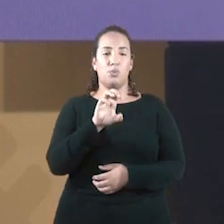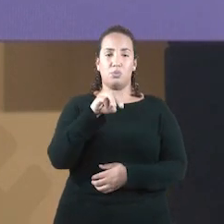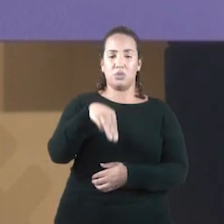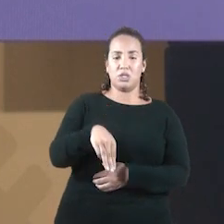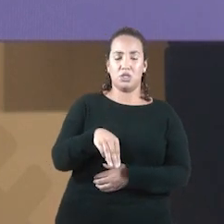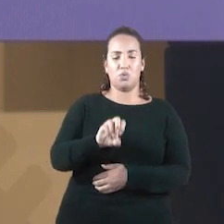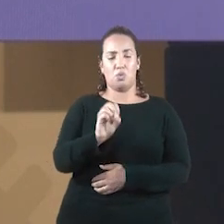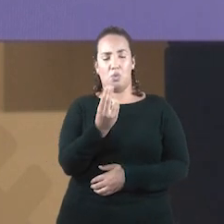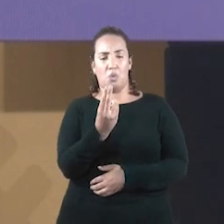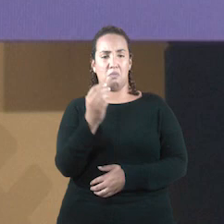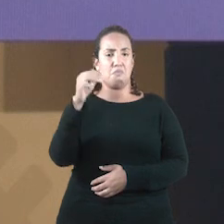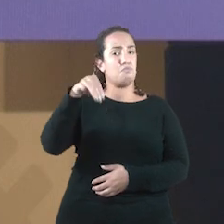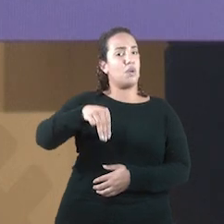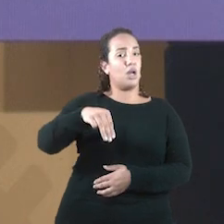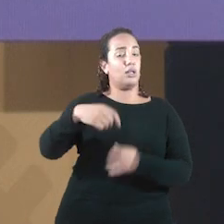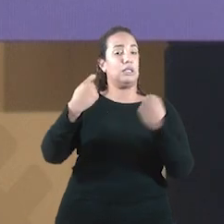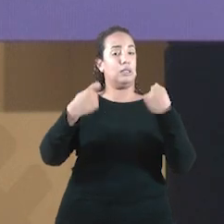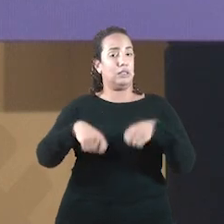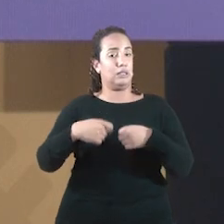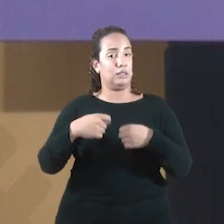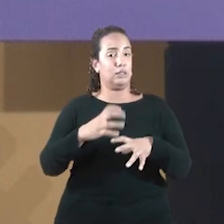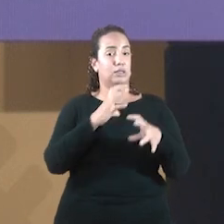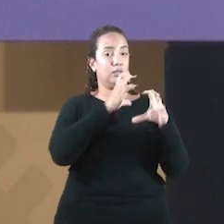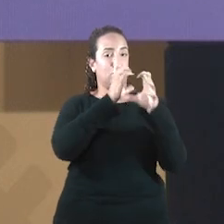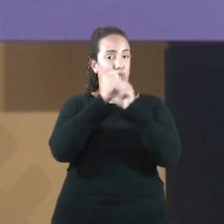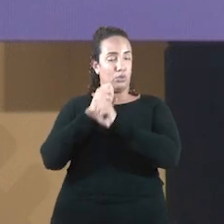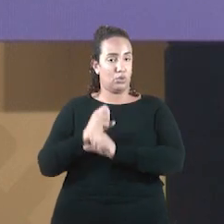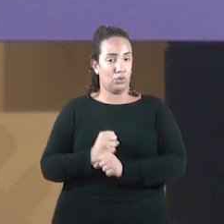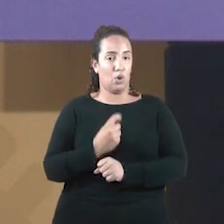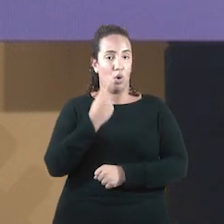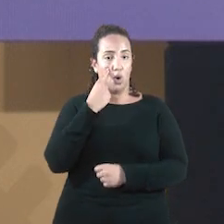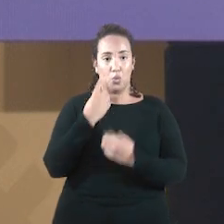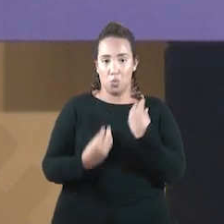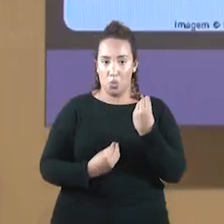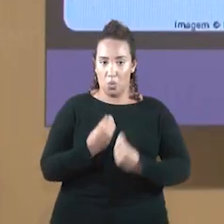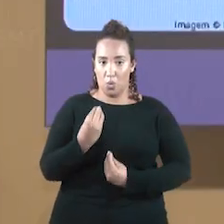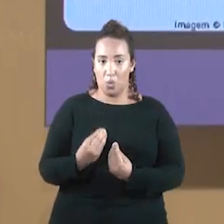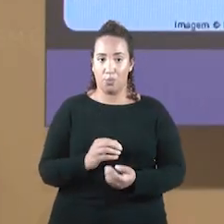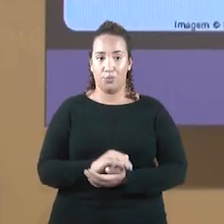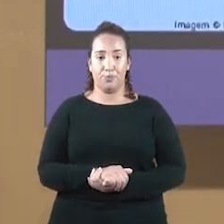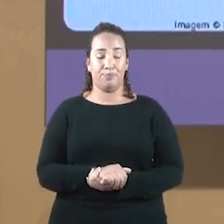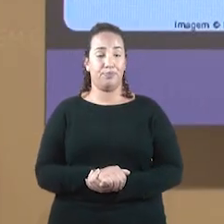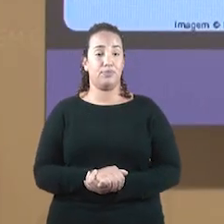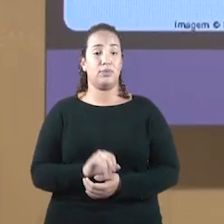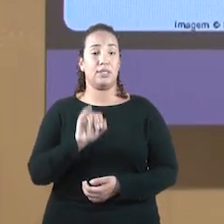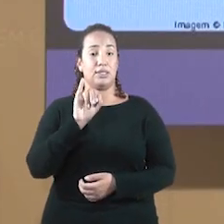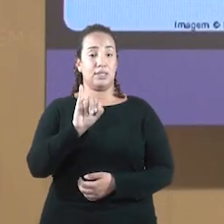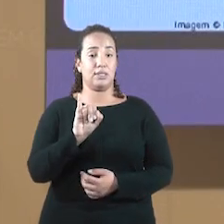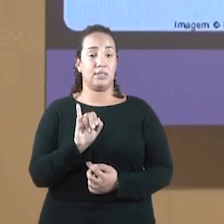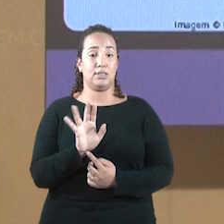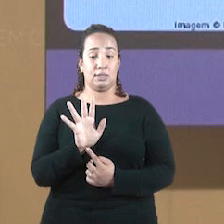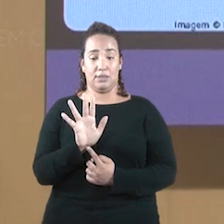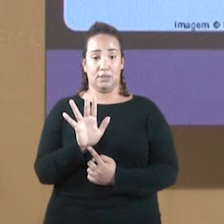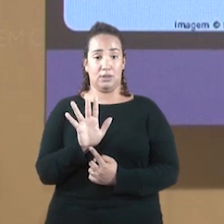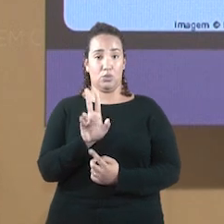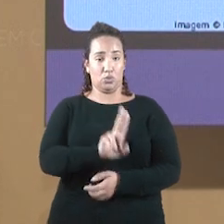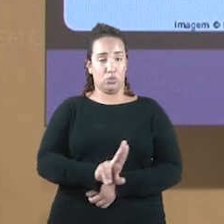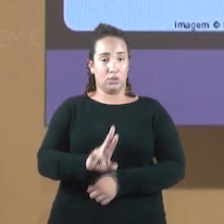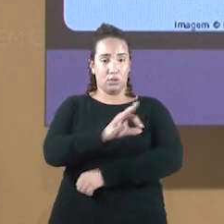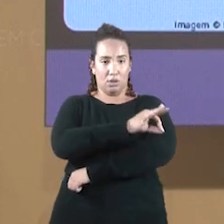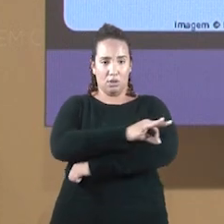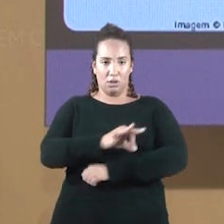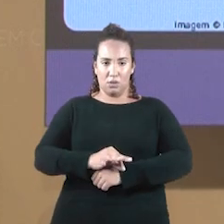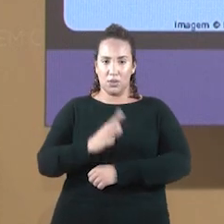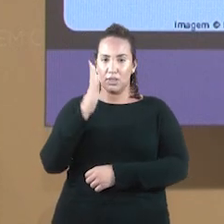metro, precisaríamos fazer uma continha. Veja como funciona. Se eu medir o meu palmo com essa